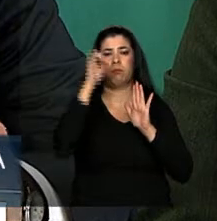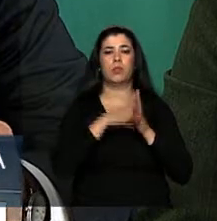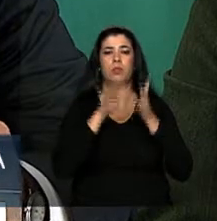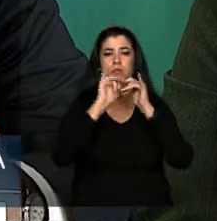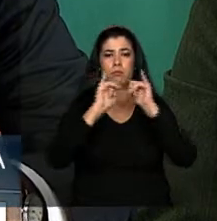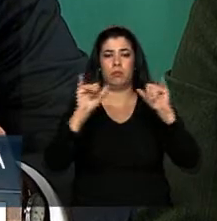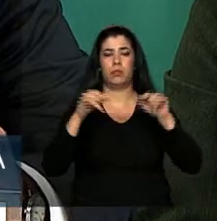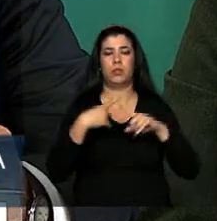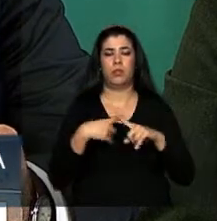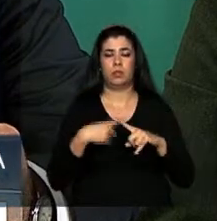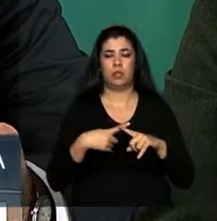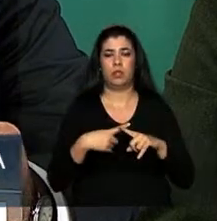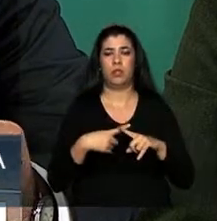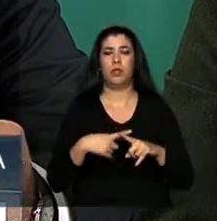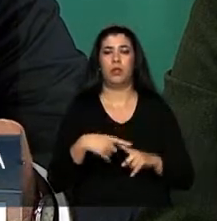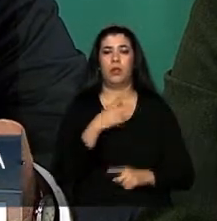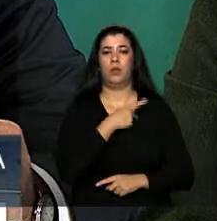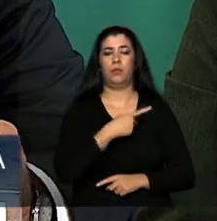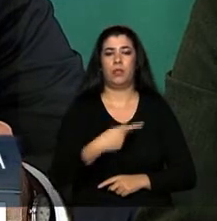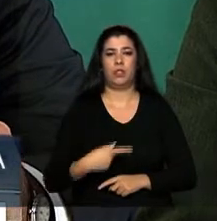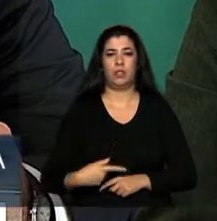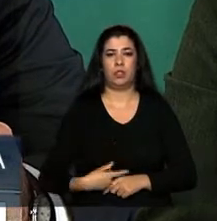do presidente